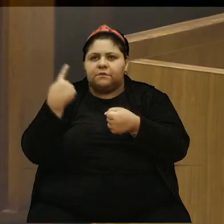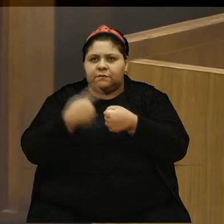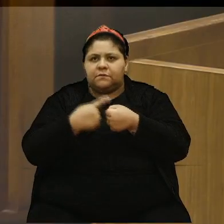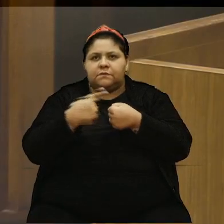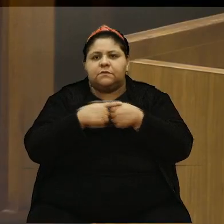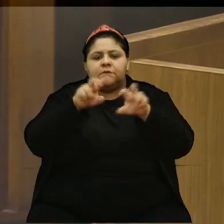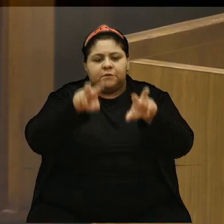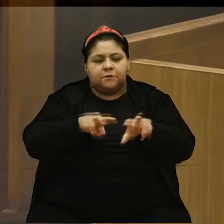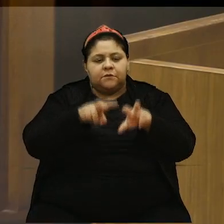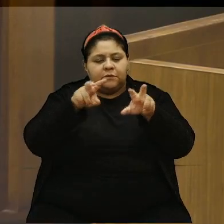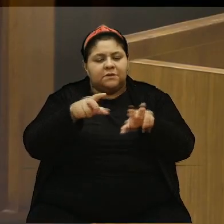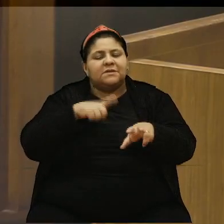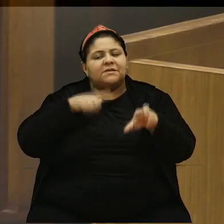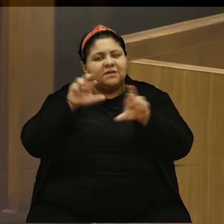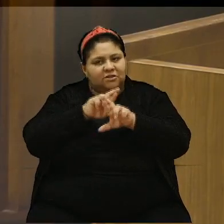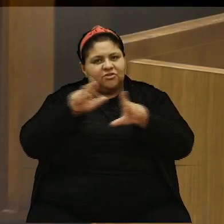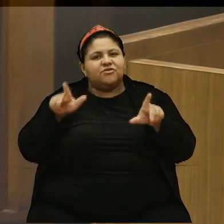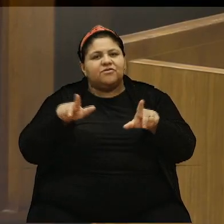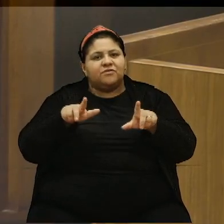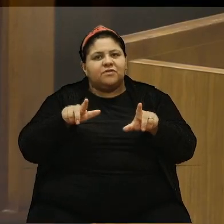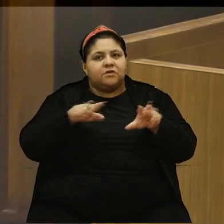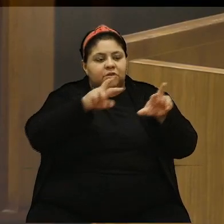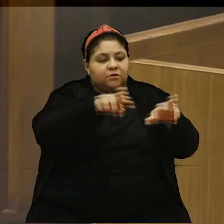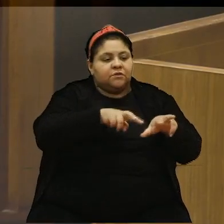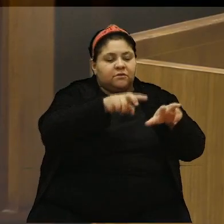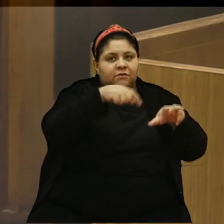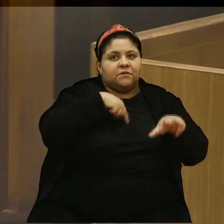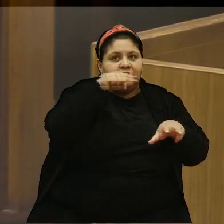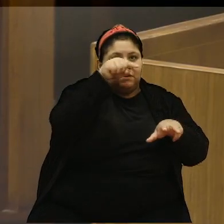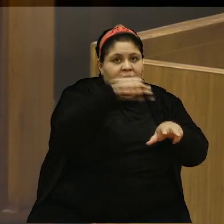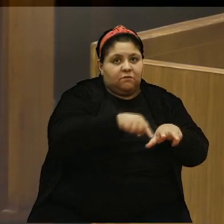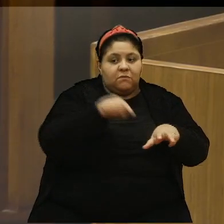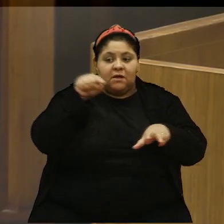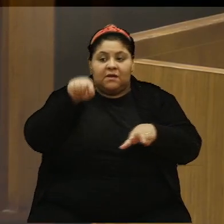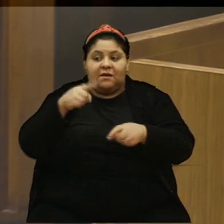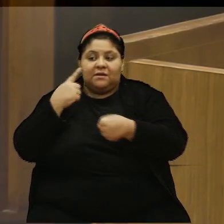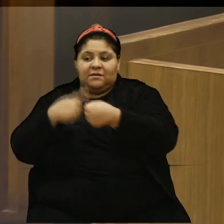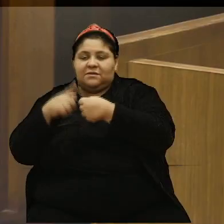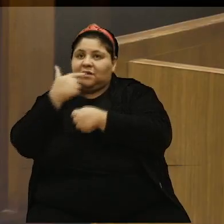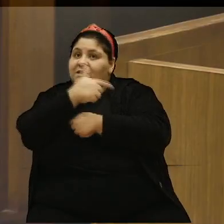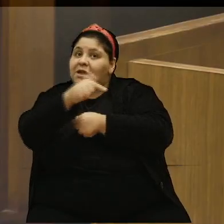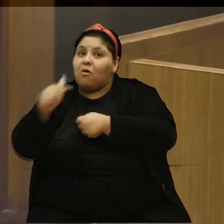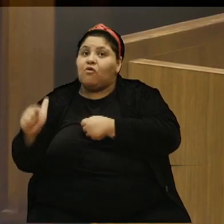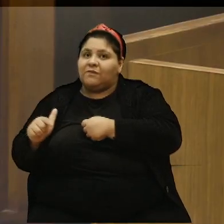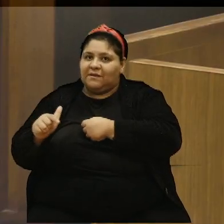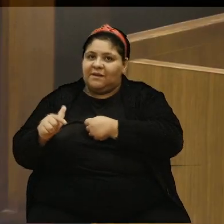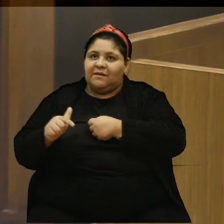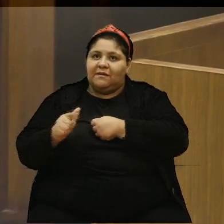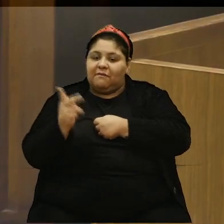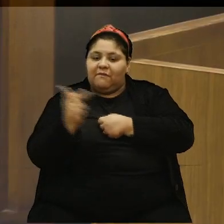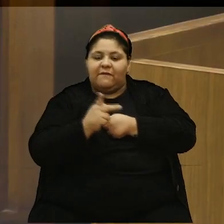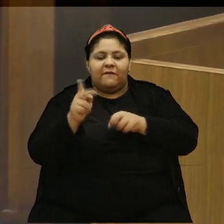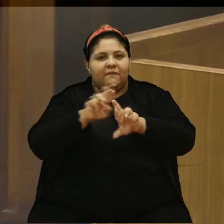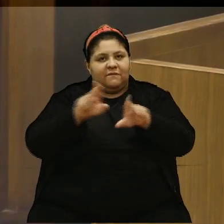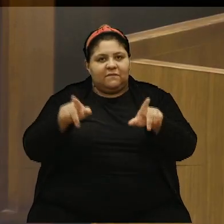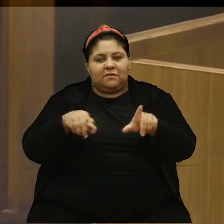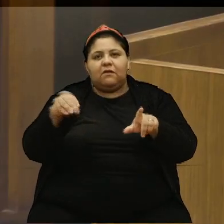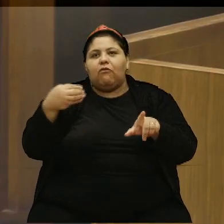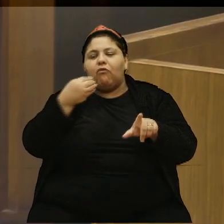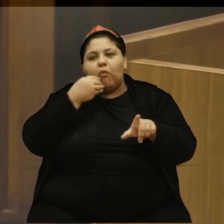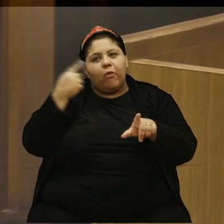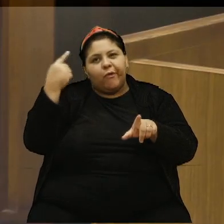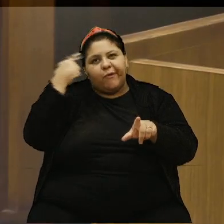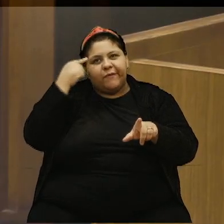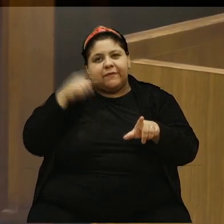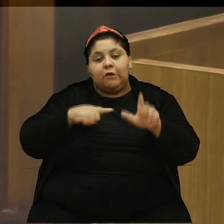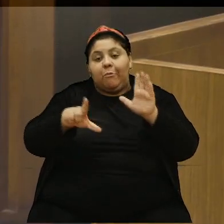campo, sim, gigantesca, né? Lá no interior tem uma realidade, aqui na cidade tem outra. Mas, e claro, a gente tem que pensar que existe